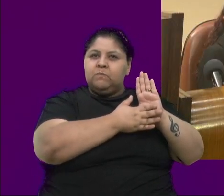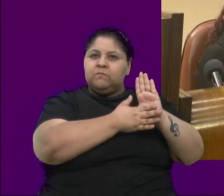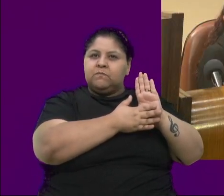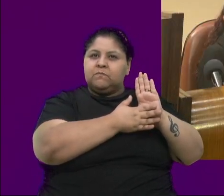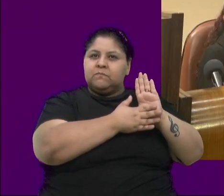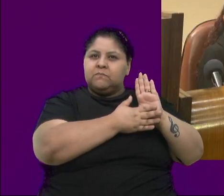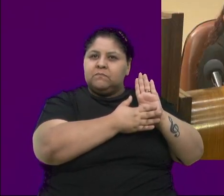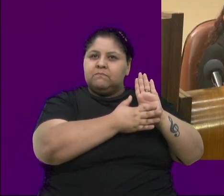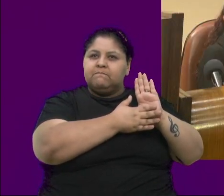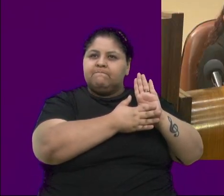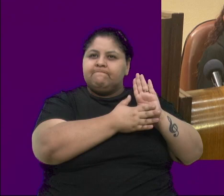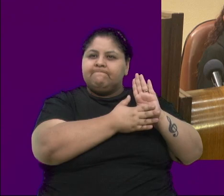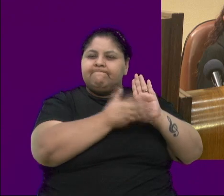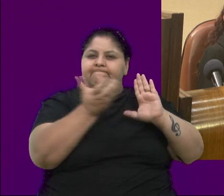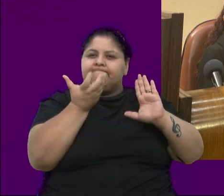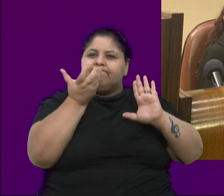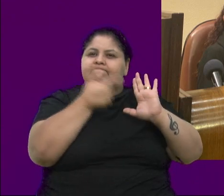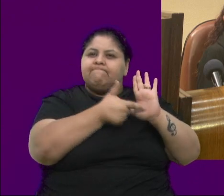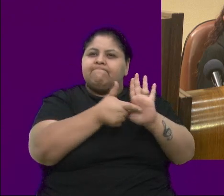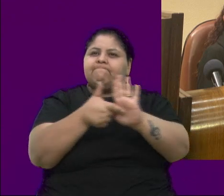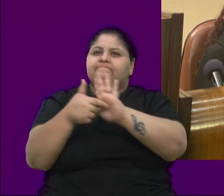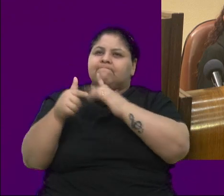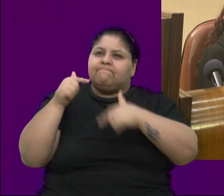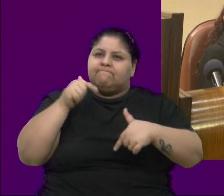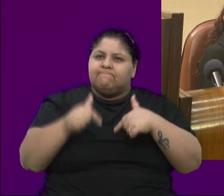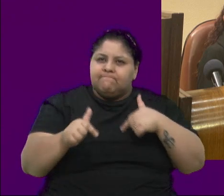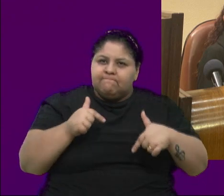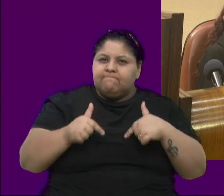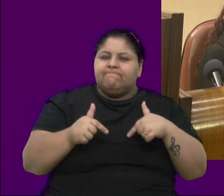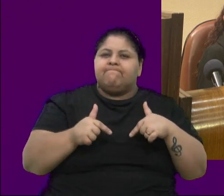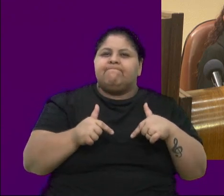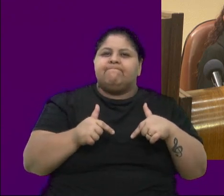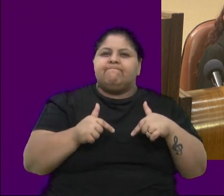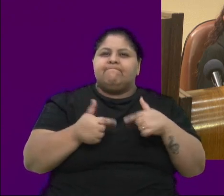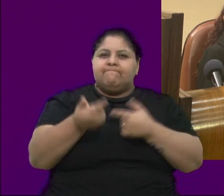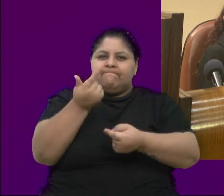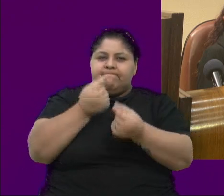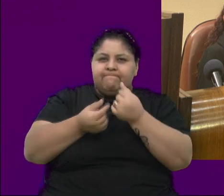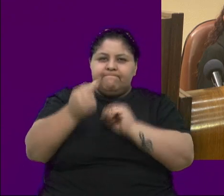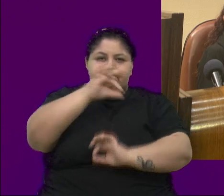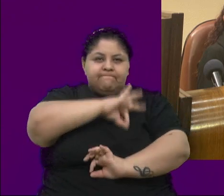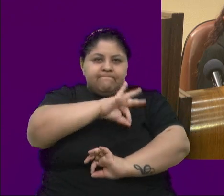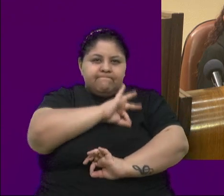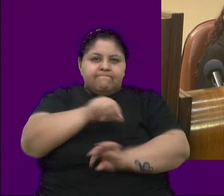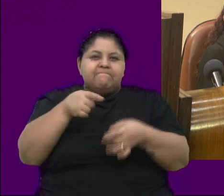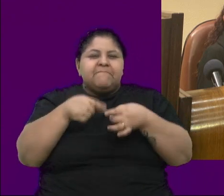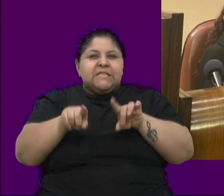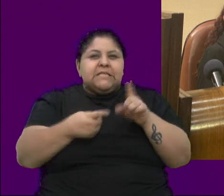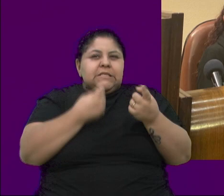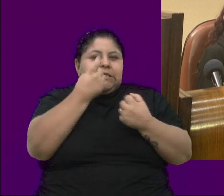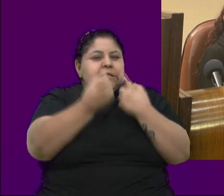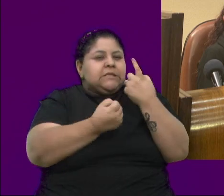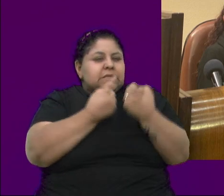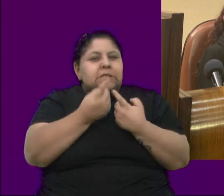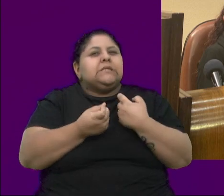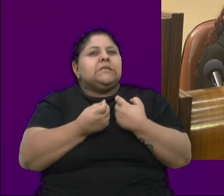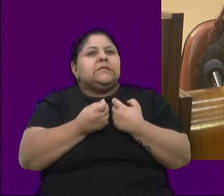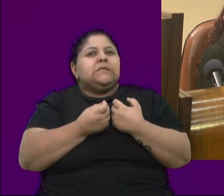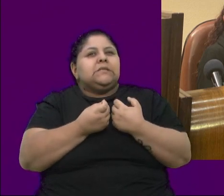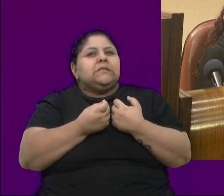que prevê emprego, trabalho, renda, mas com alguns valores um